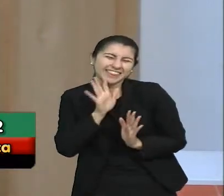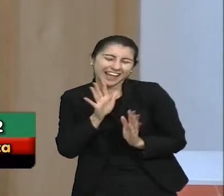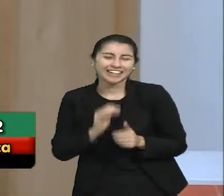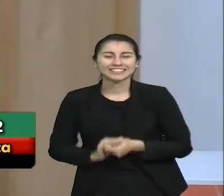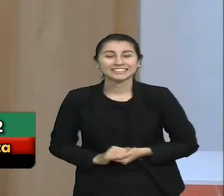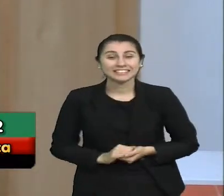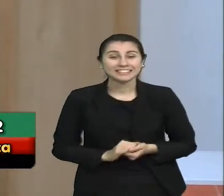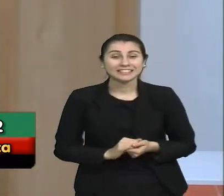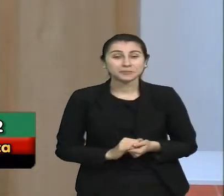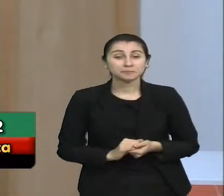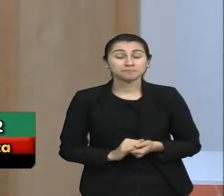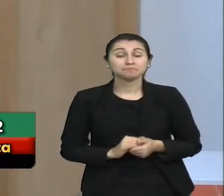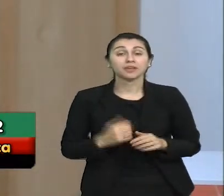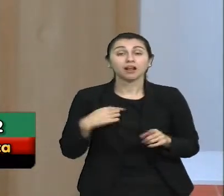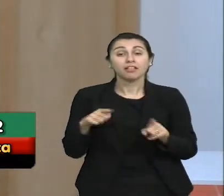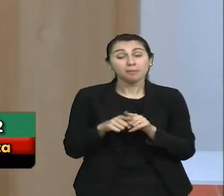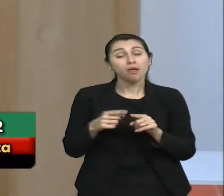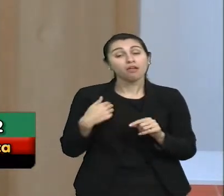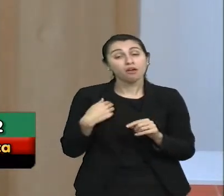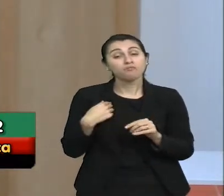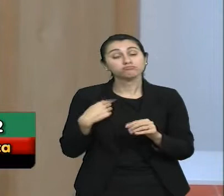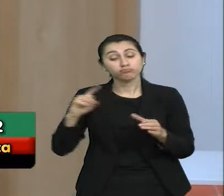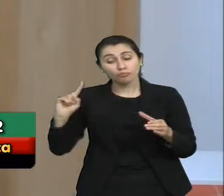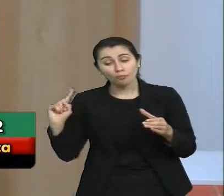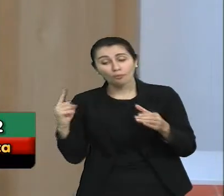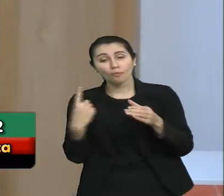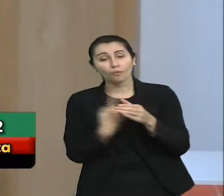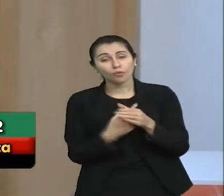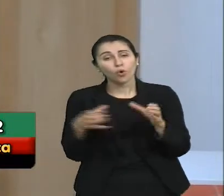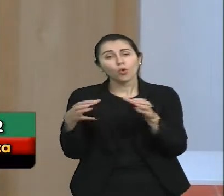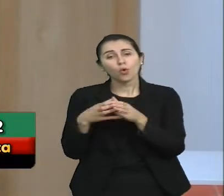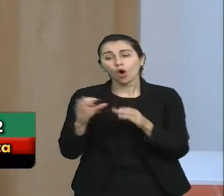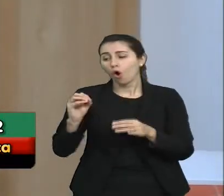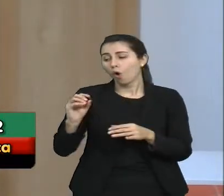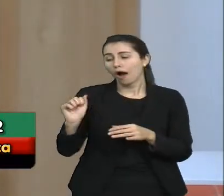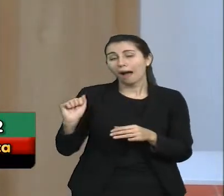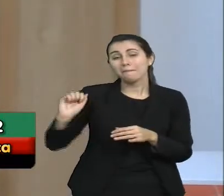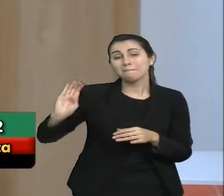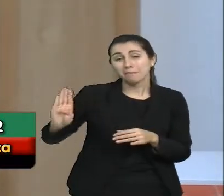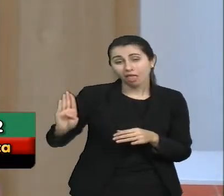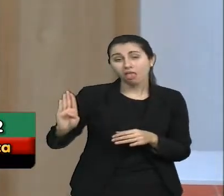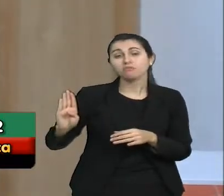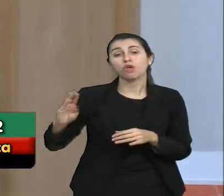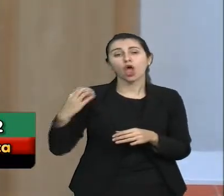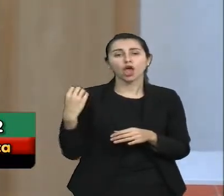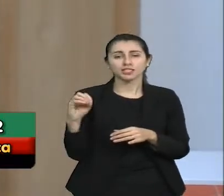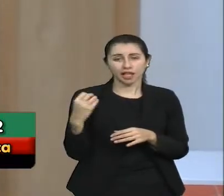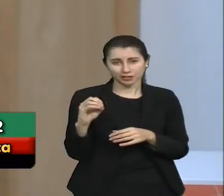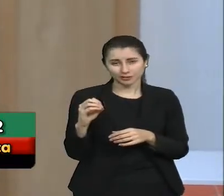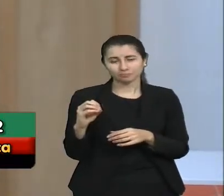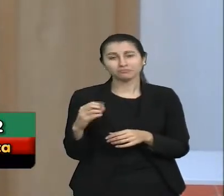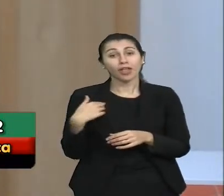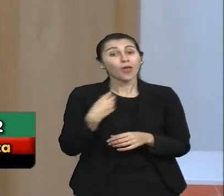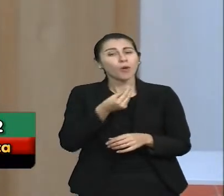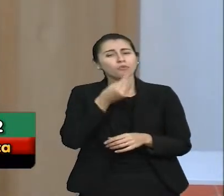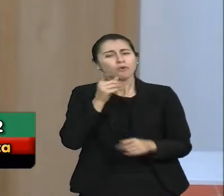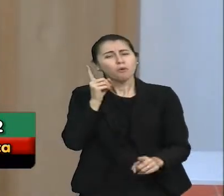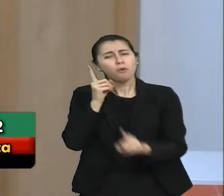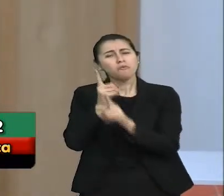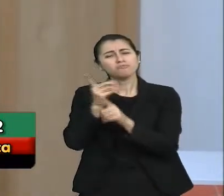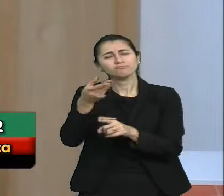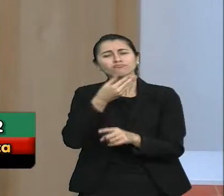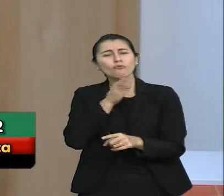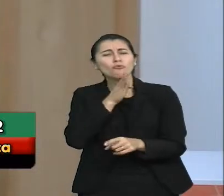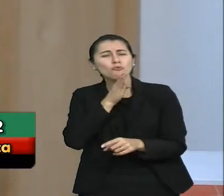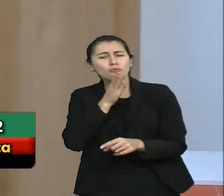membro da Comissão de Direito e Liberdade Religiosa da UAB Osasco, onde eu tive a oportunidade de conhecer o Dr. Renato Sanches,